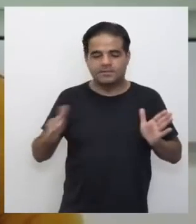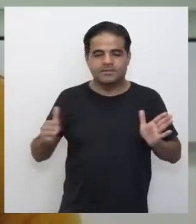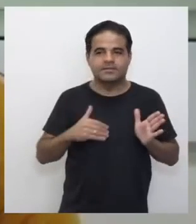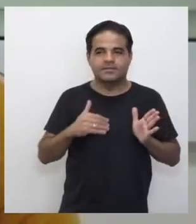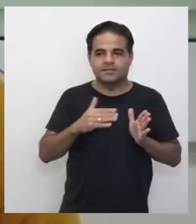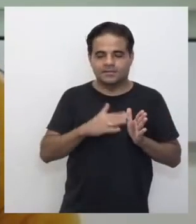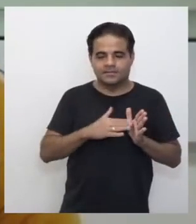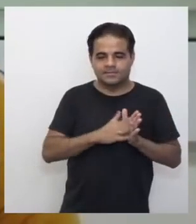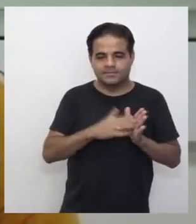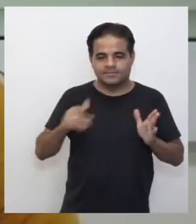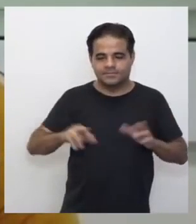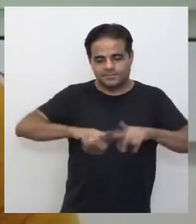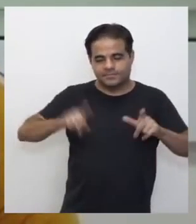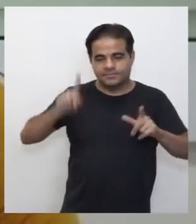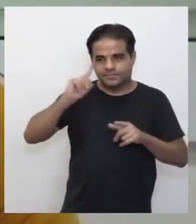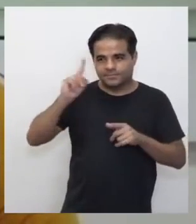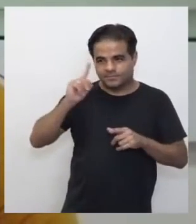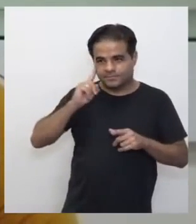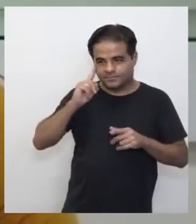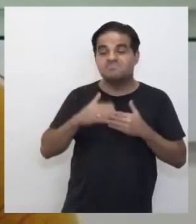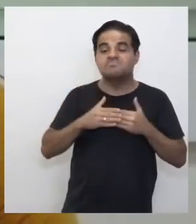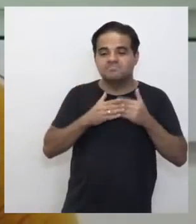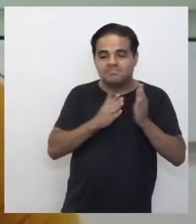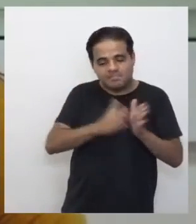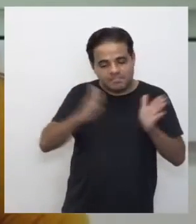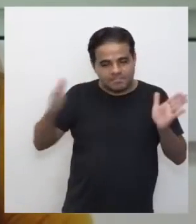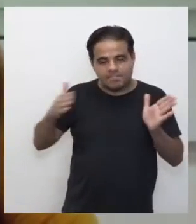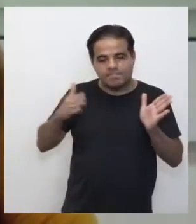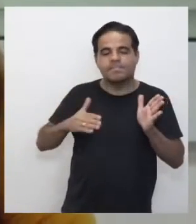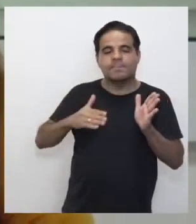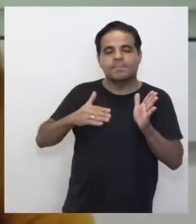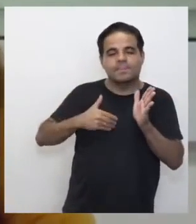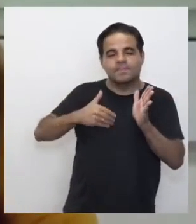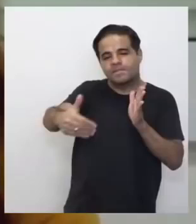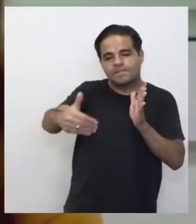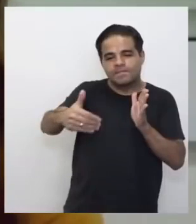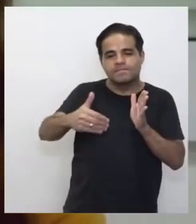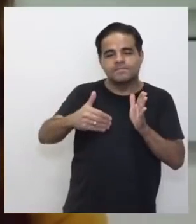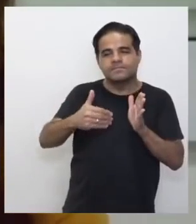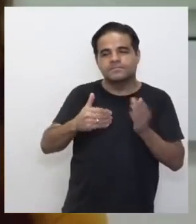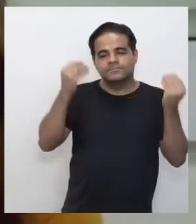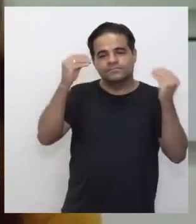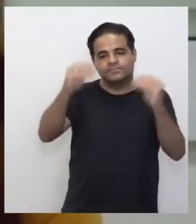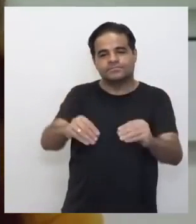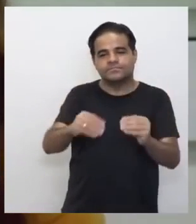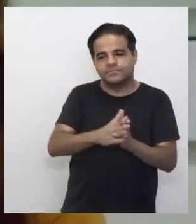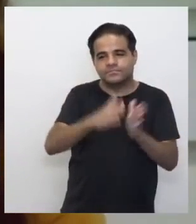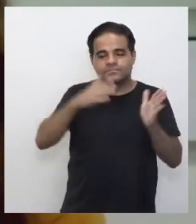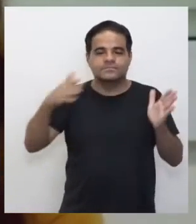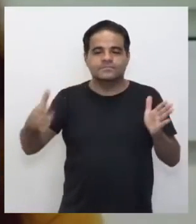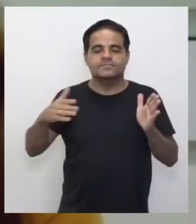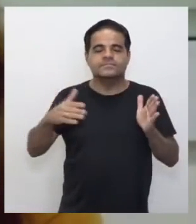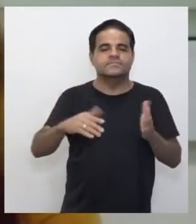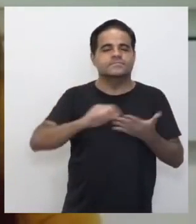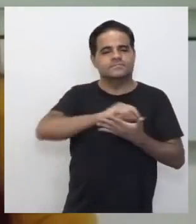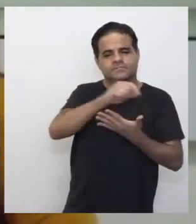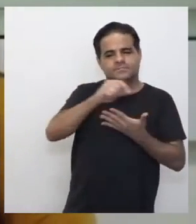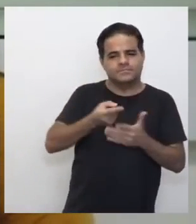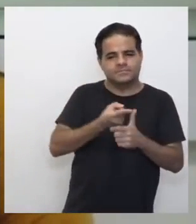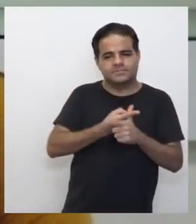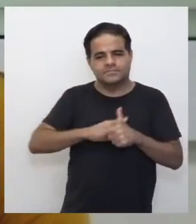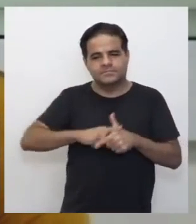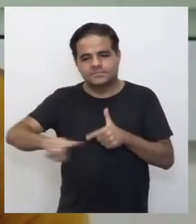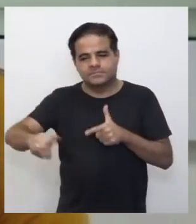não cotidianas, é muito difícil estabelecer entre elas assim uma espécie de linha